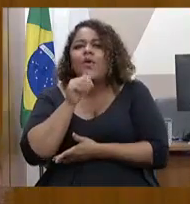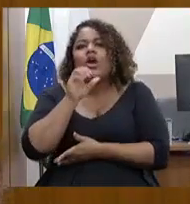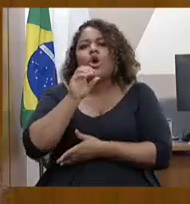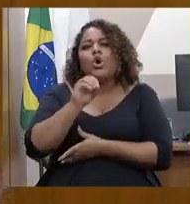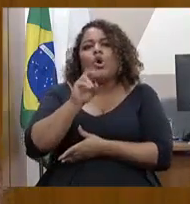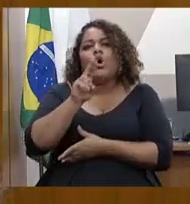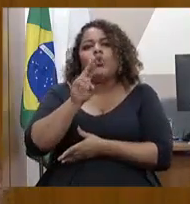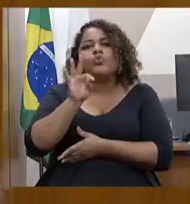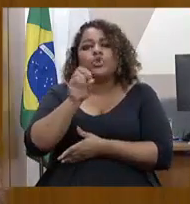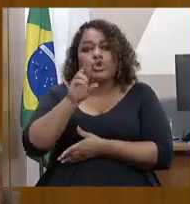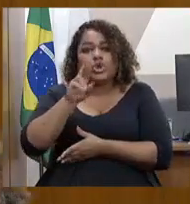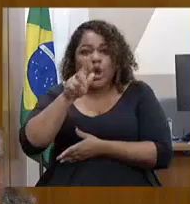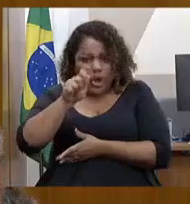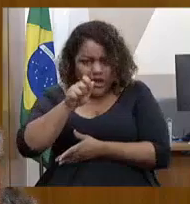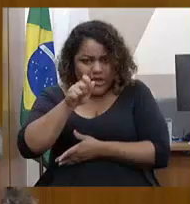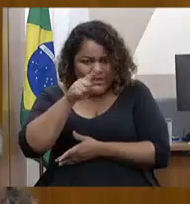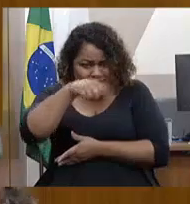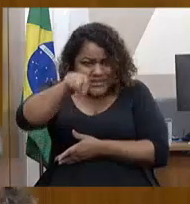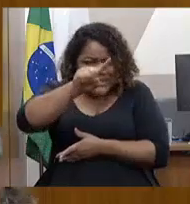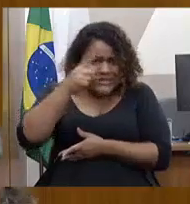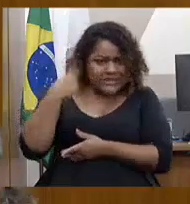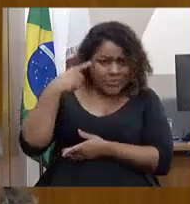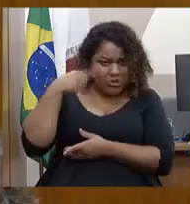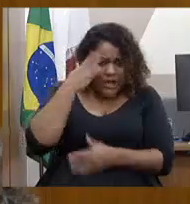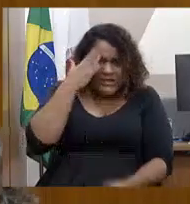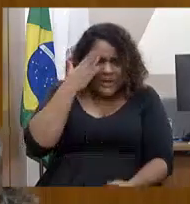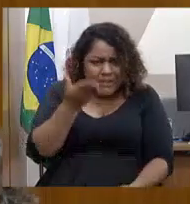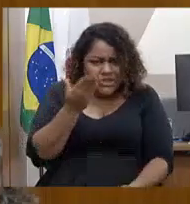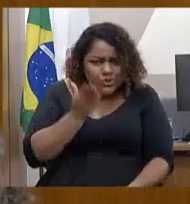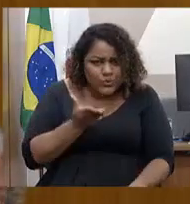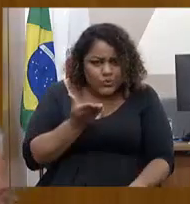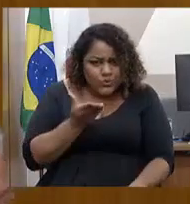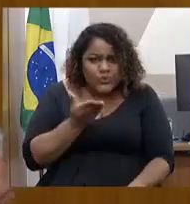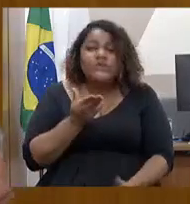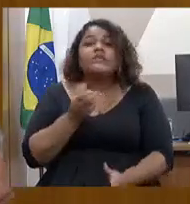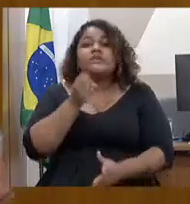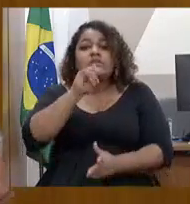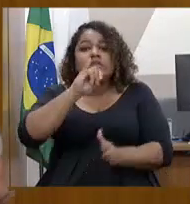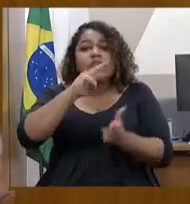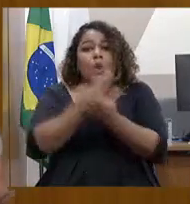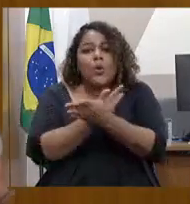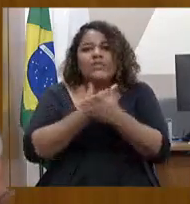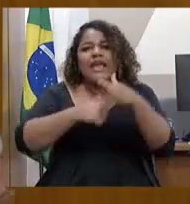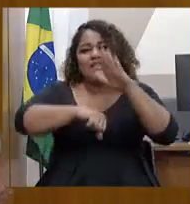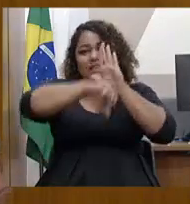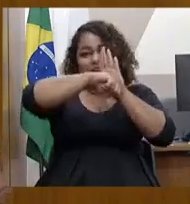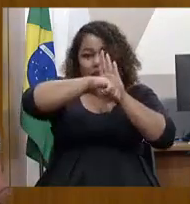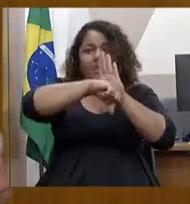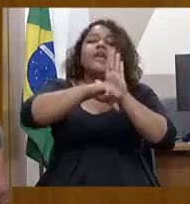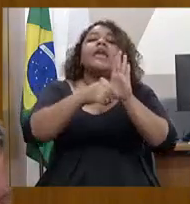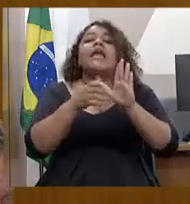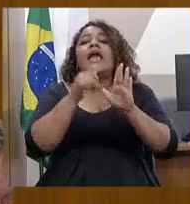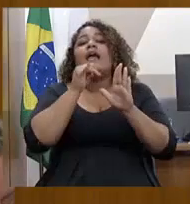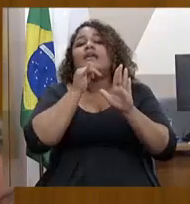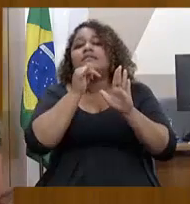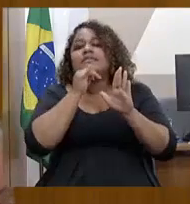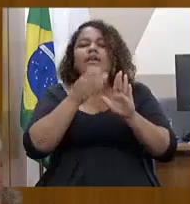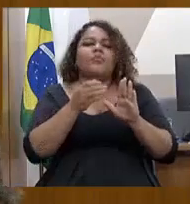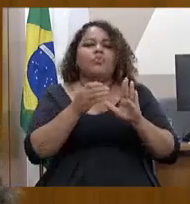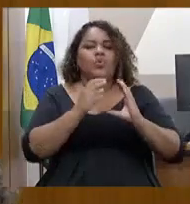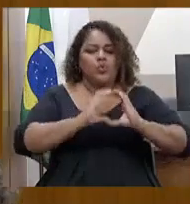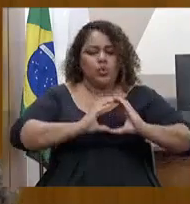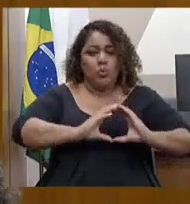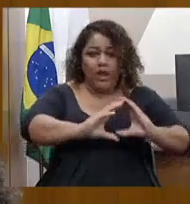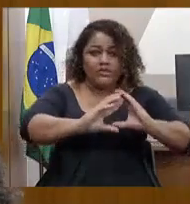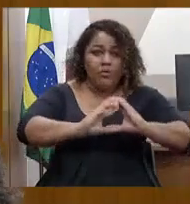que os deputados sabem disso não paga e quando acontece o crime de explosão desse mineralduto da